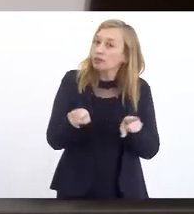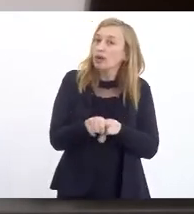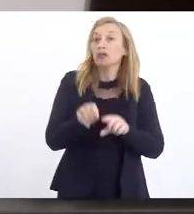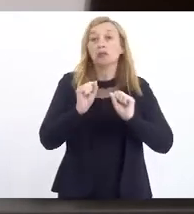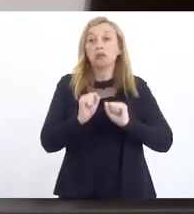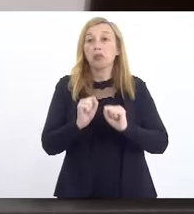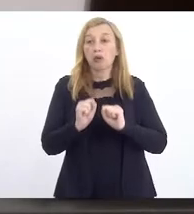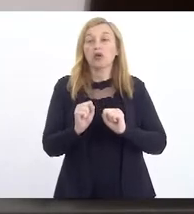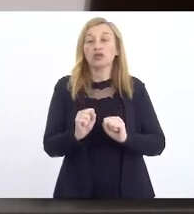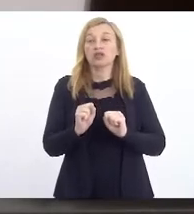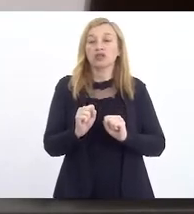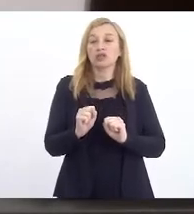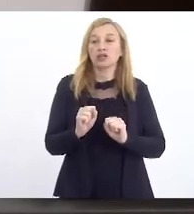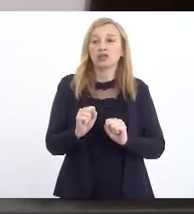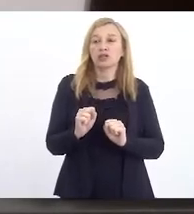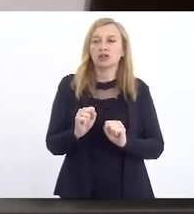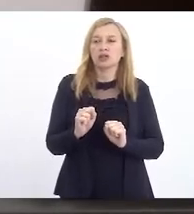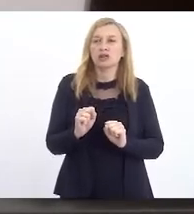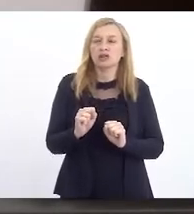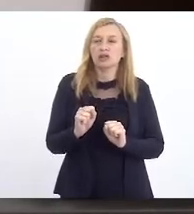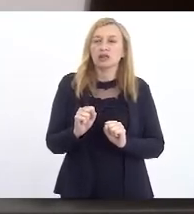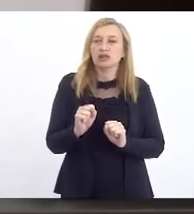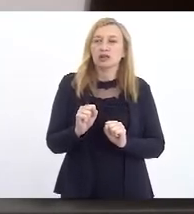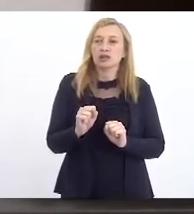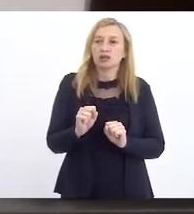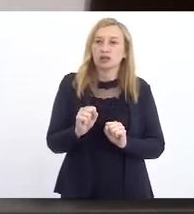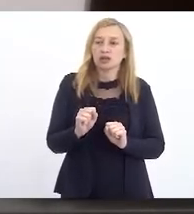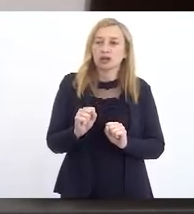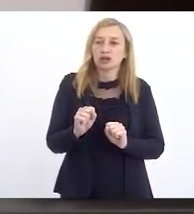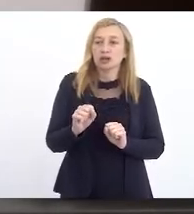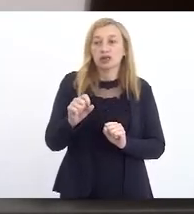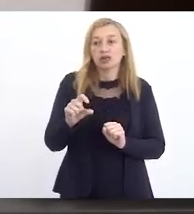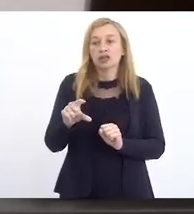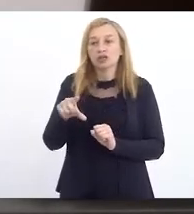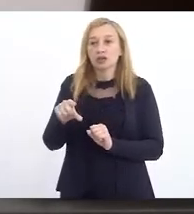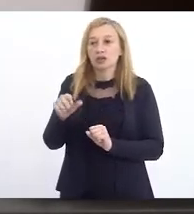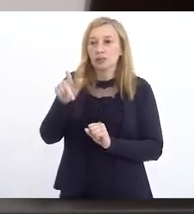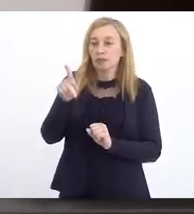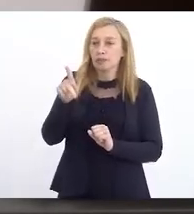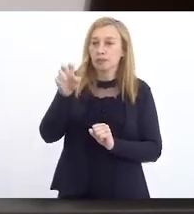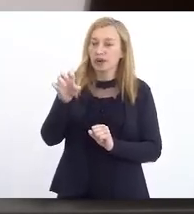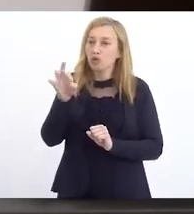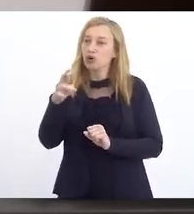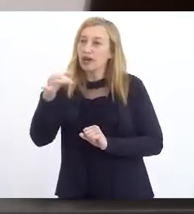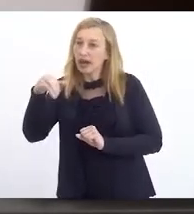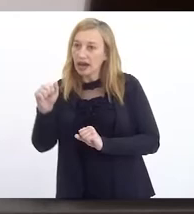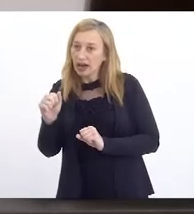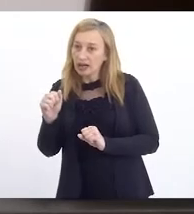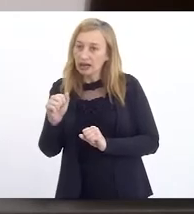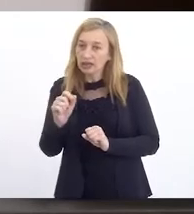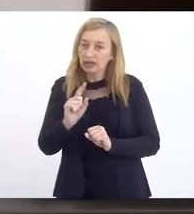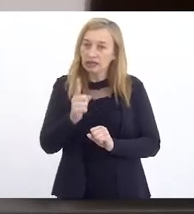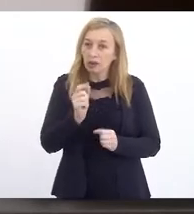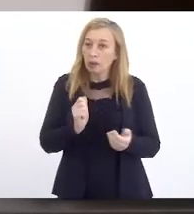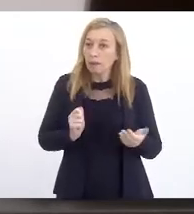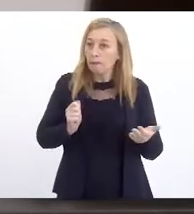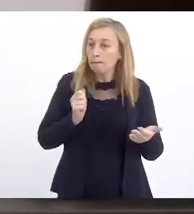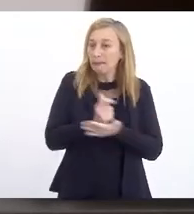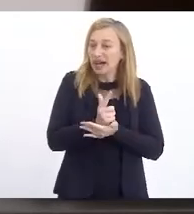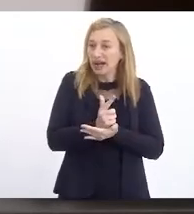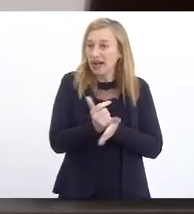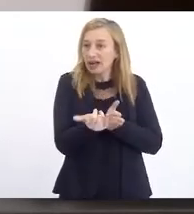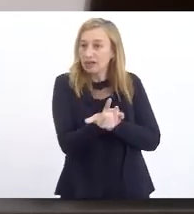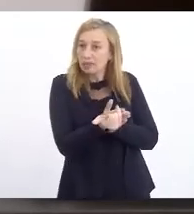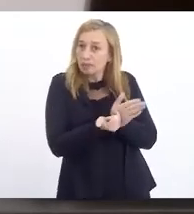ser indiciamentos na área pecuniária, de sonegação de